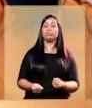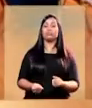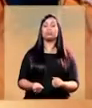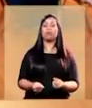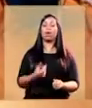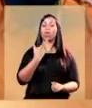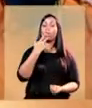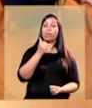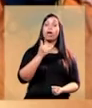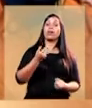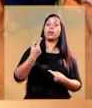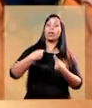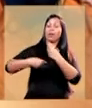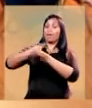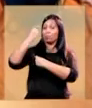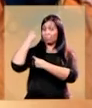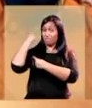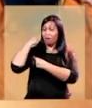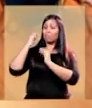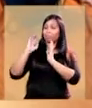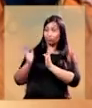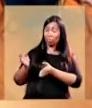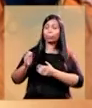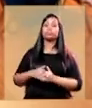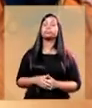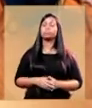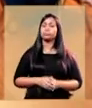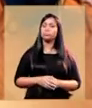uma decisão daquele pai lá Daquele atrás. pai. Exato.